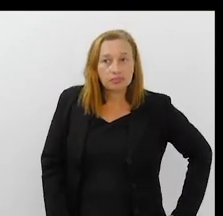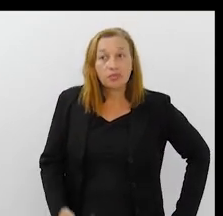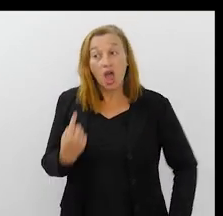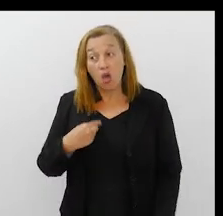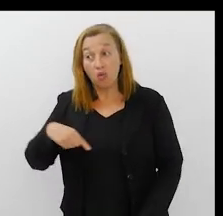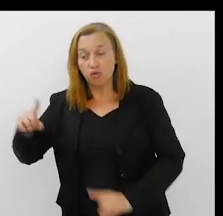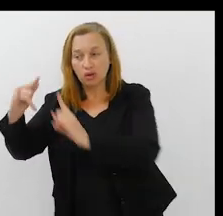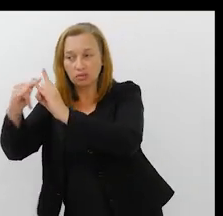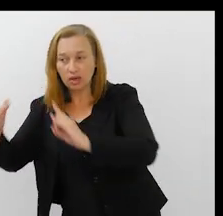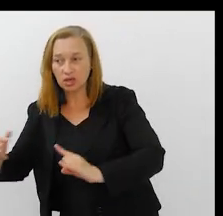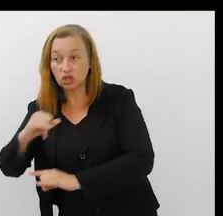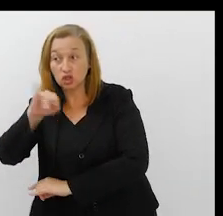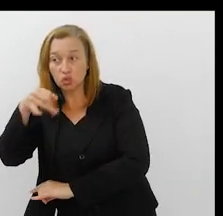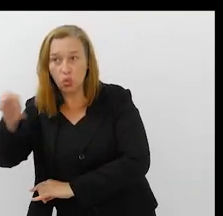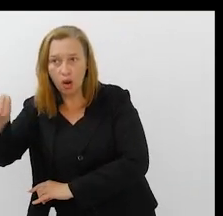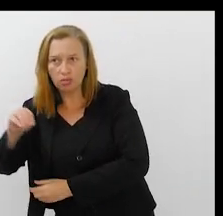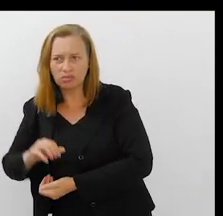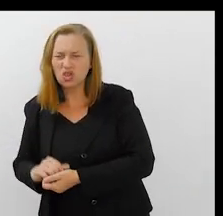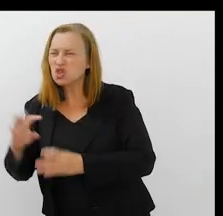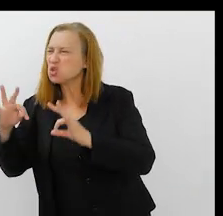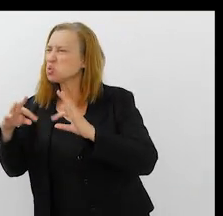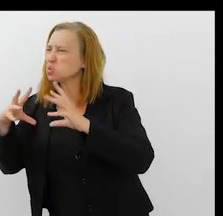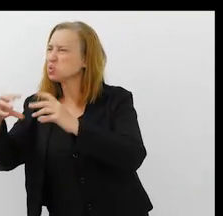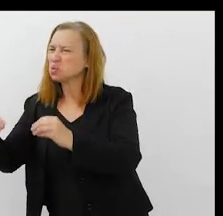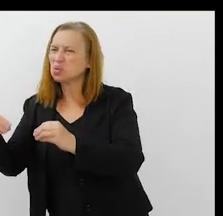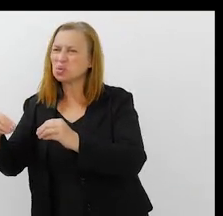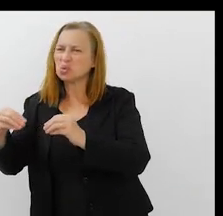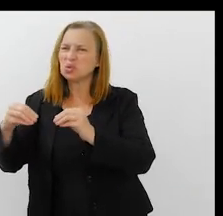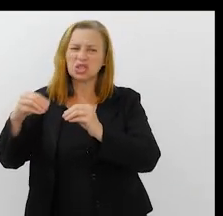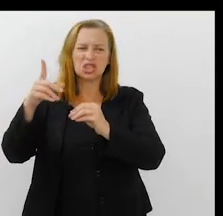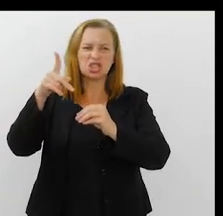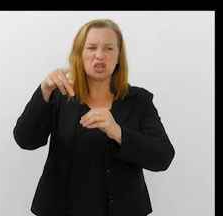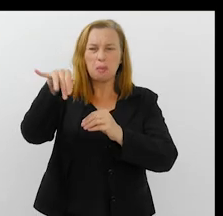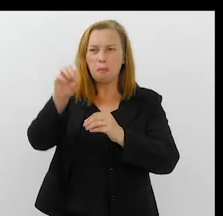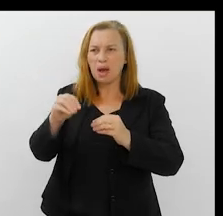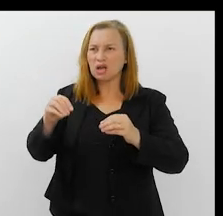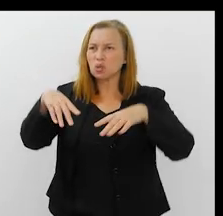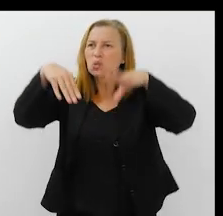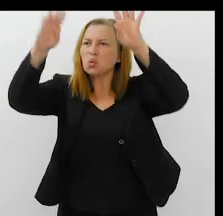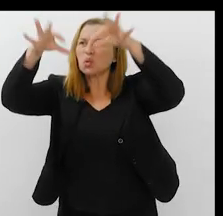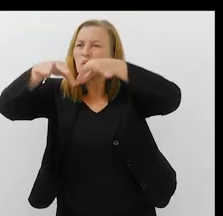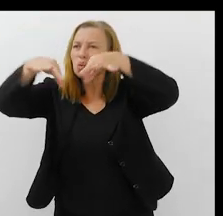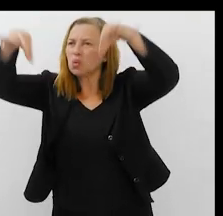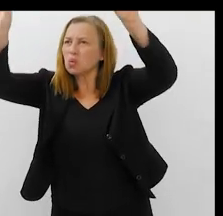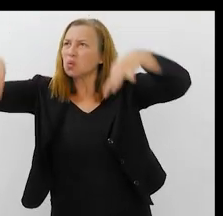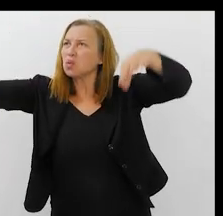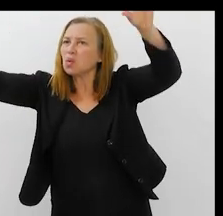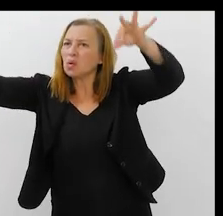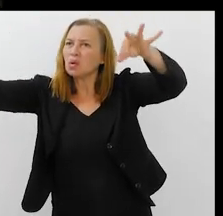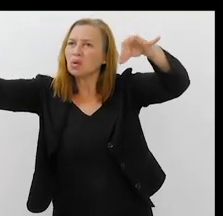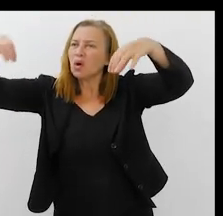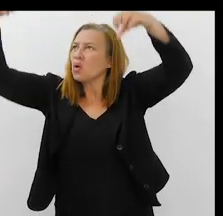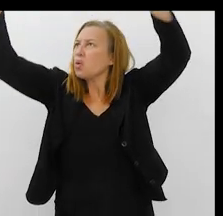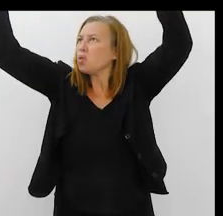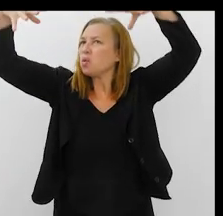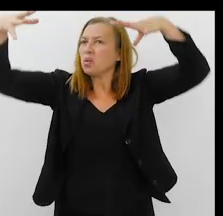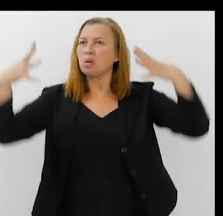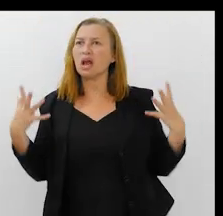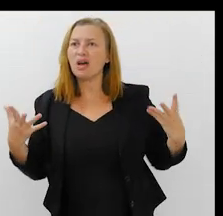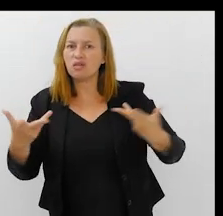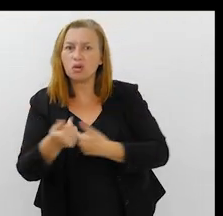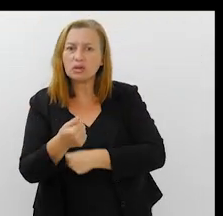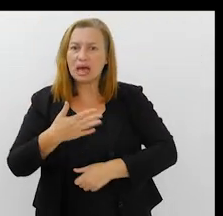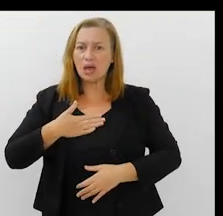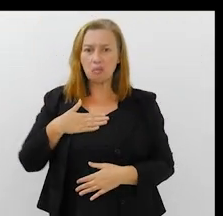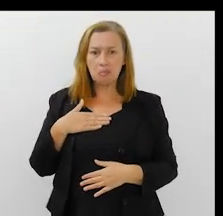agora? Fui lá no barracão do Joãozinho 30. Tudo de pano pendurado, e quando acende a luz é maravilhoso, coisa e